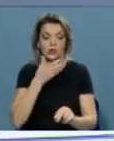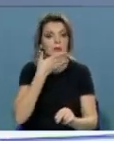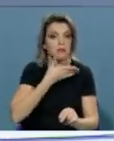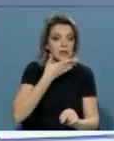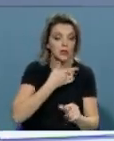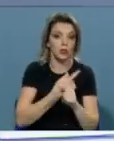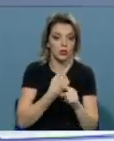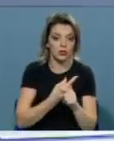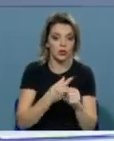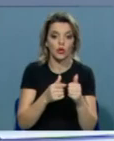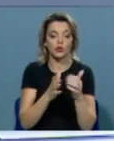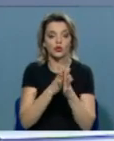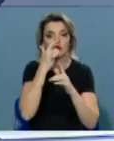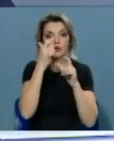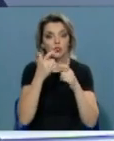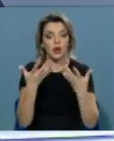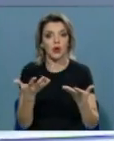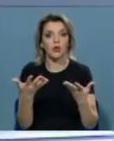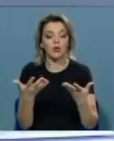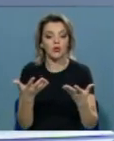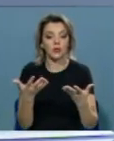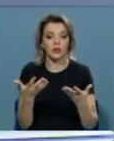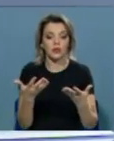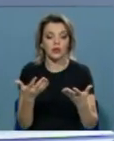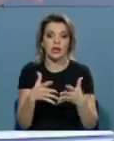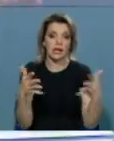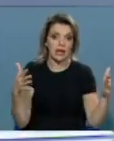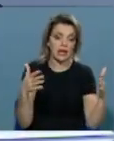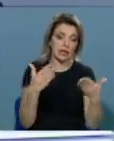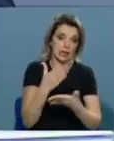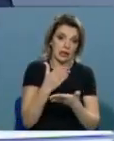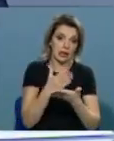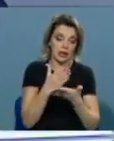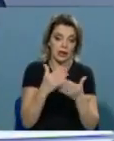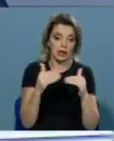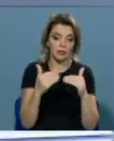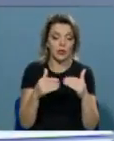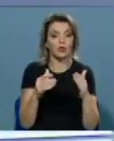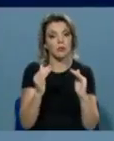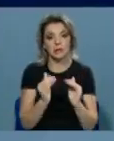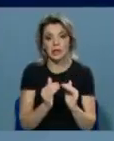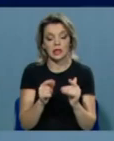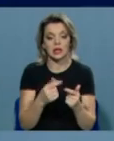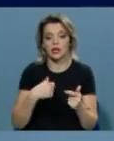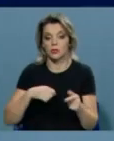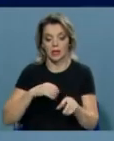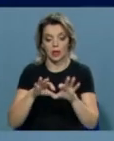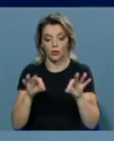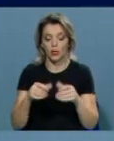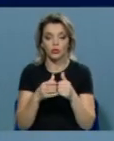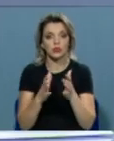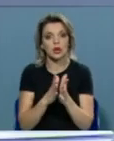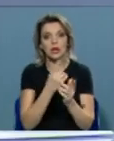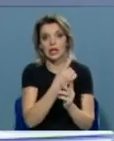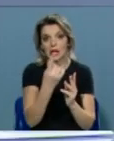linhas de crédito a toda a gente está grande meio pequeno como disse o carlos martins também espanha igual a cada um tem problema da sua